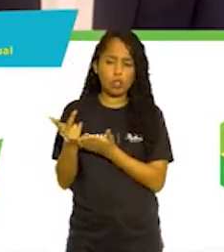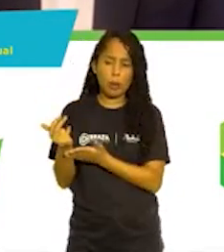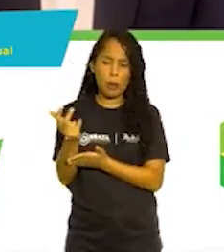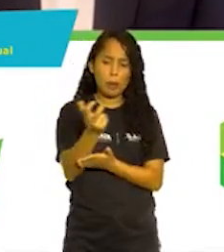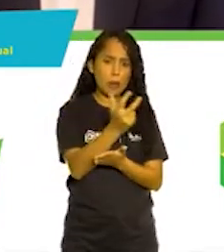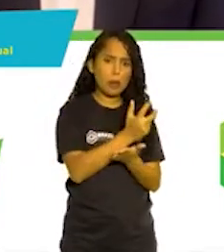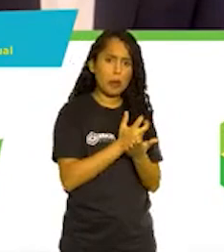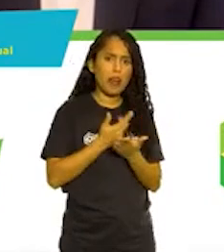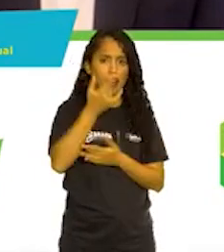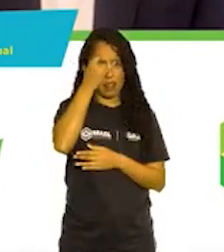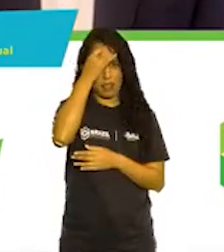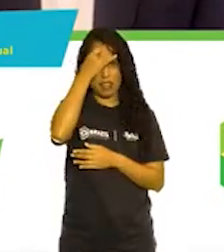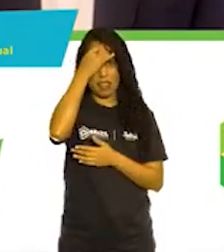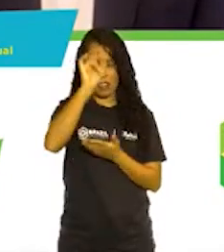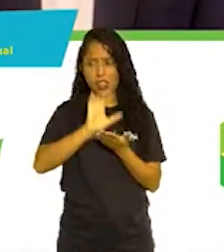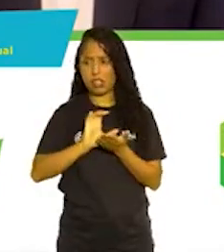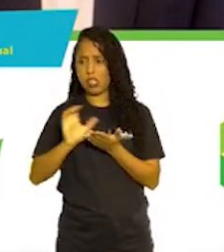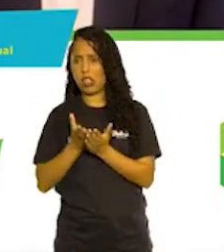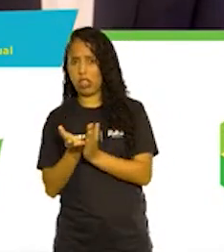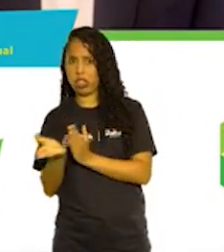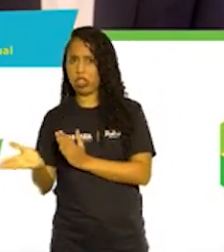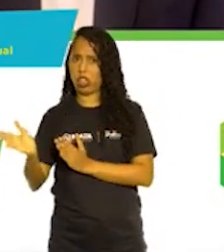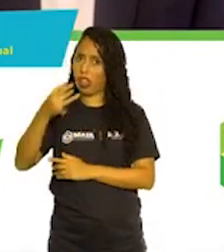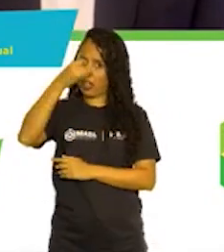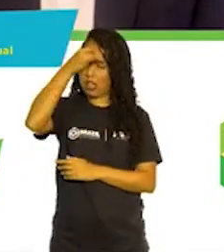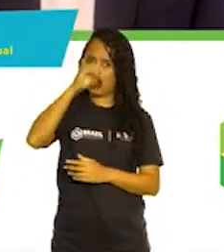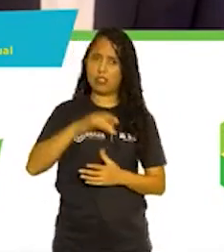verbas importantes da sociedade?